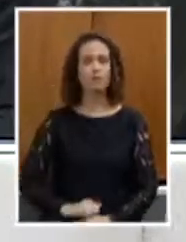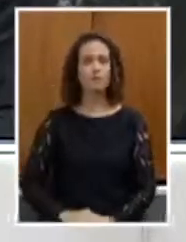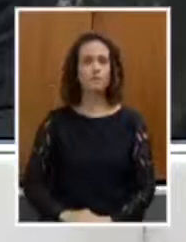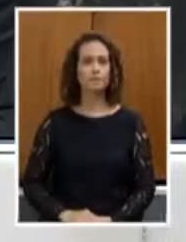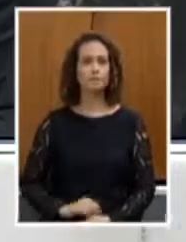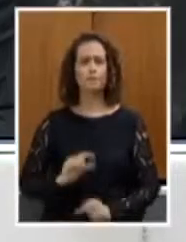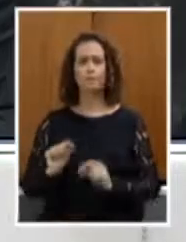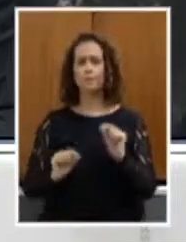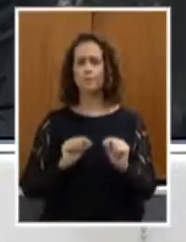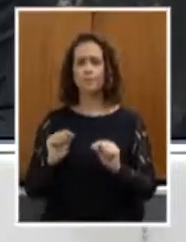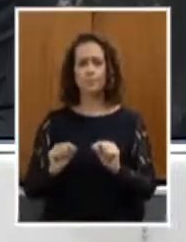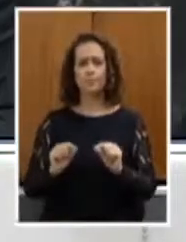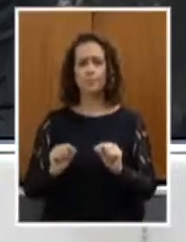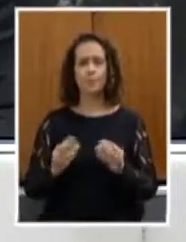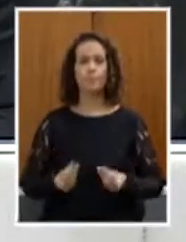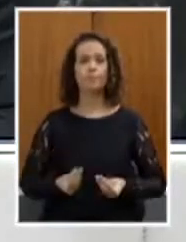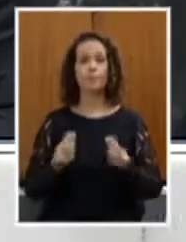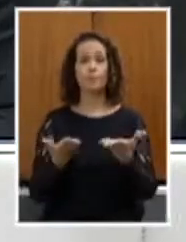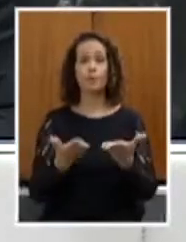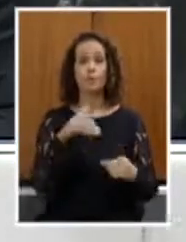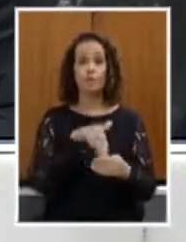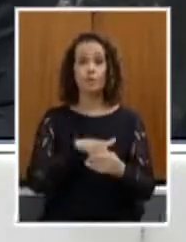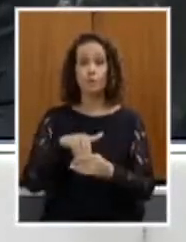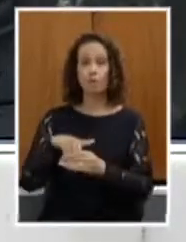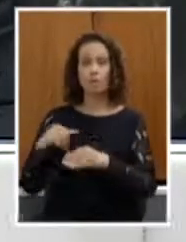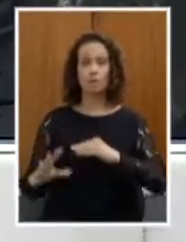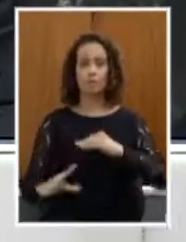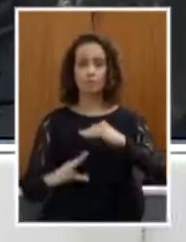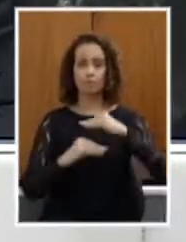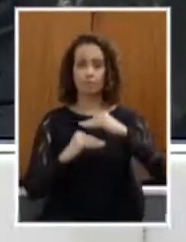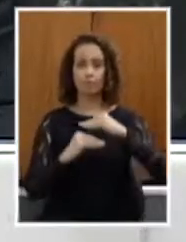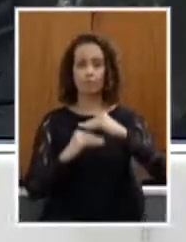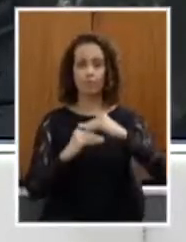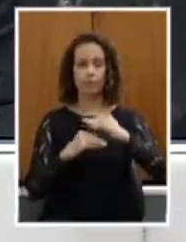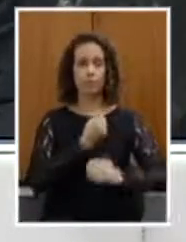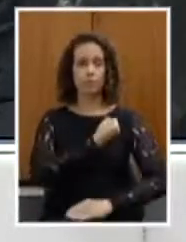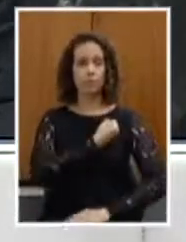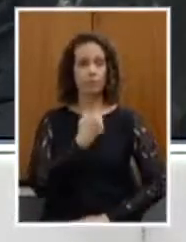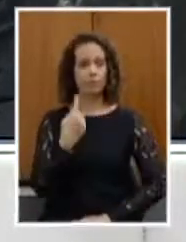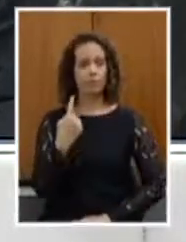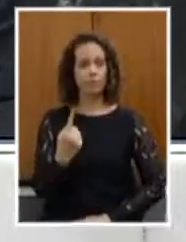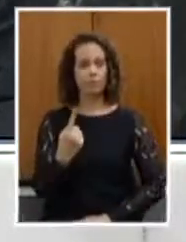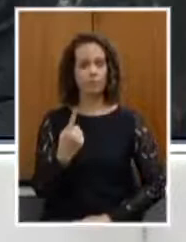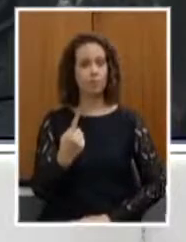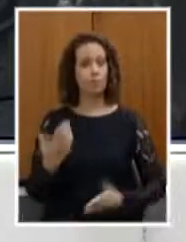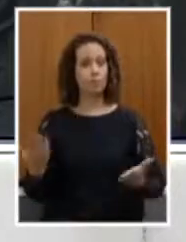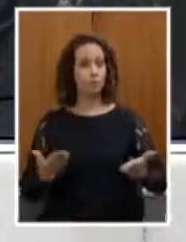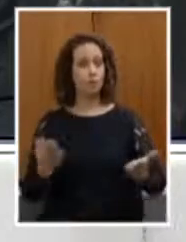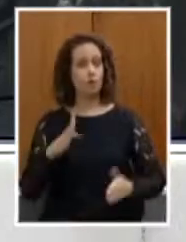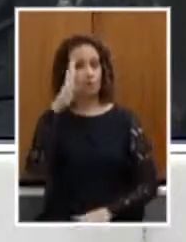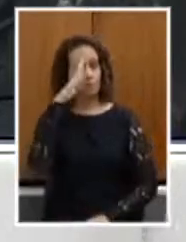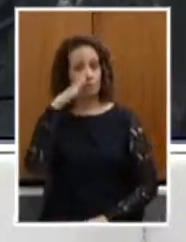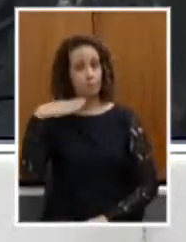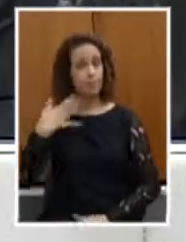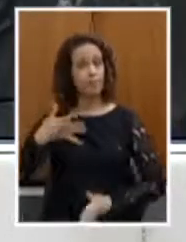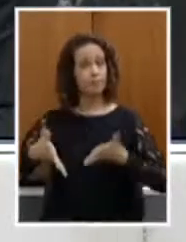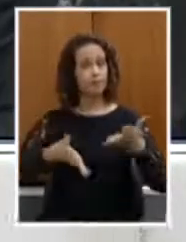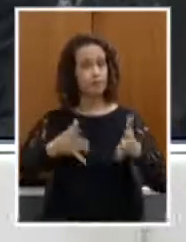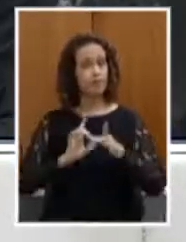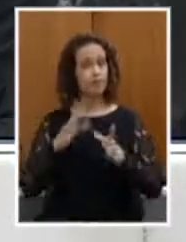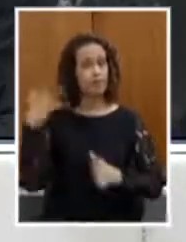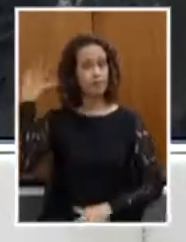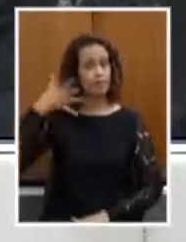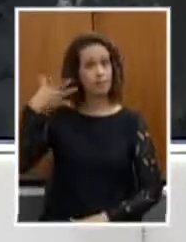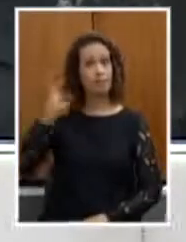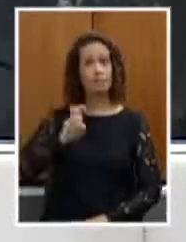para encaminhar a votação da emenda número 1. Com a palavra, a deputada Beatriz Cerqueira, pelo prazo